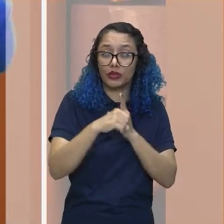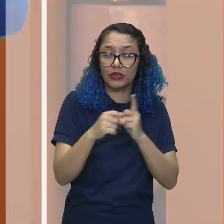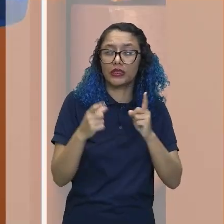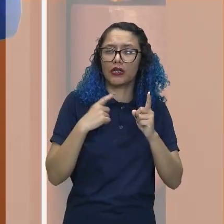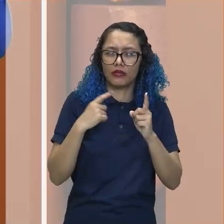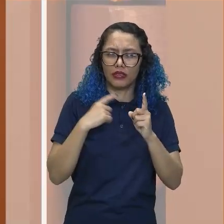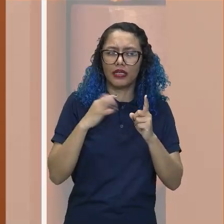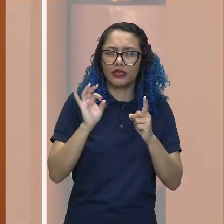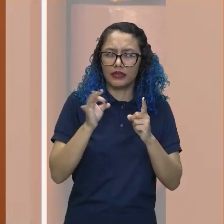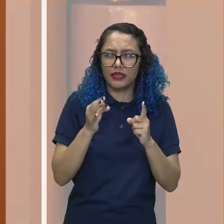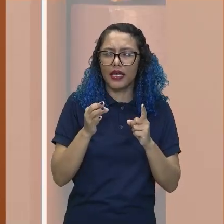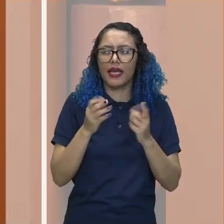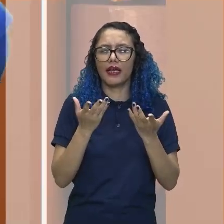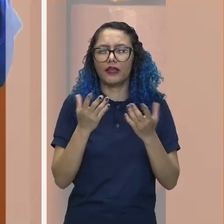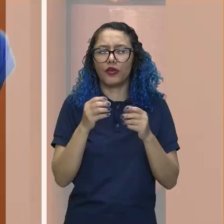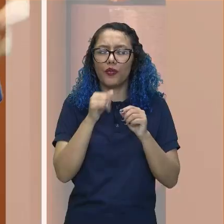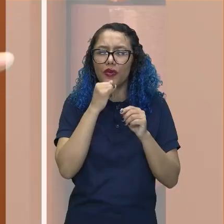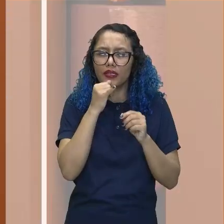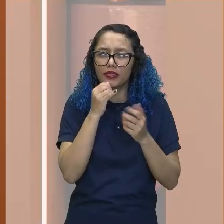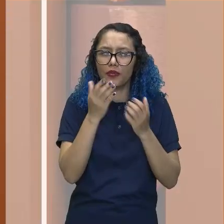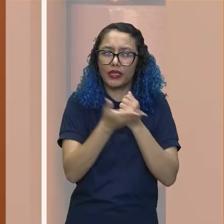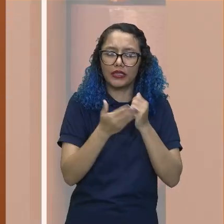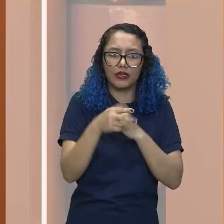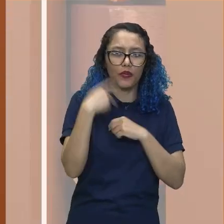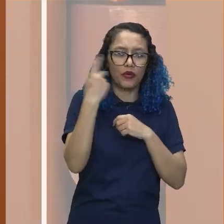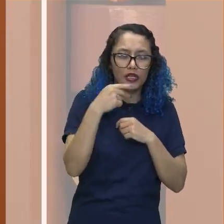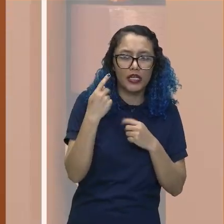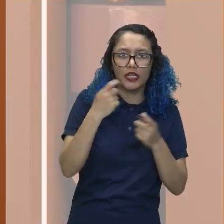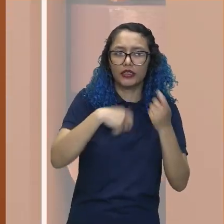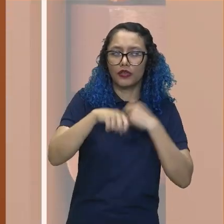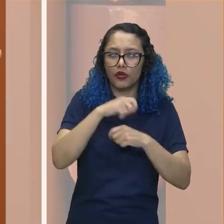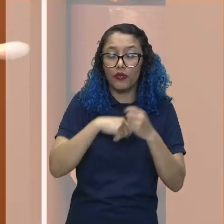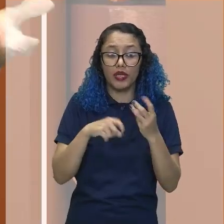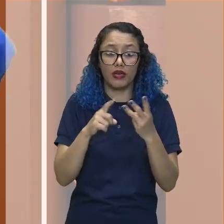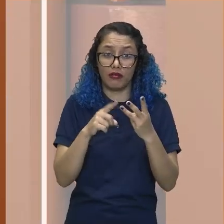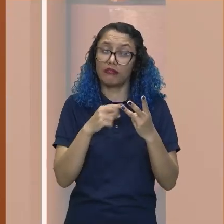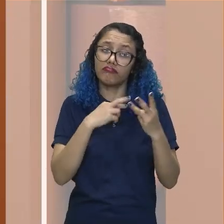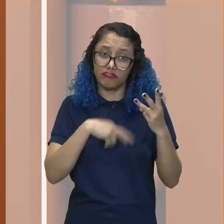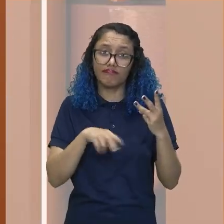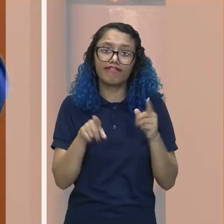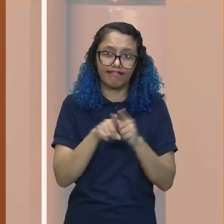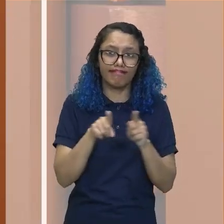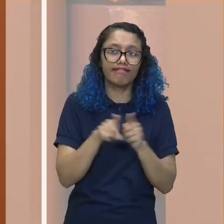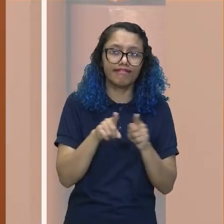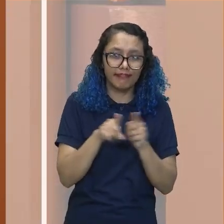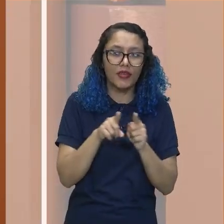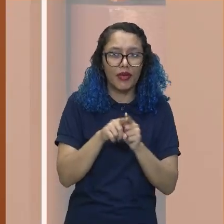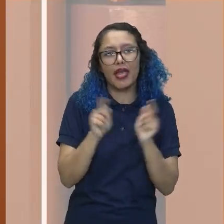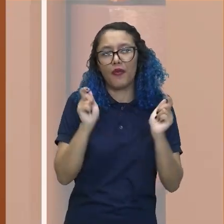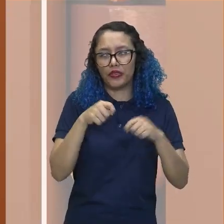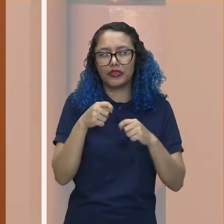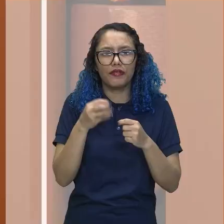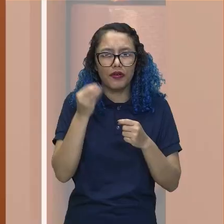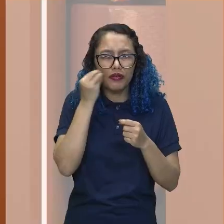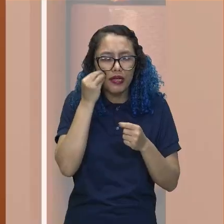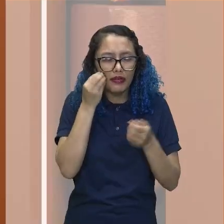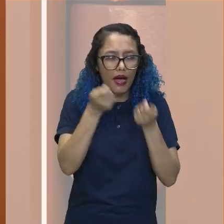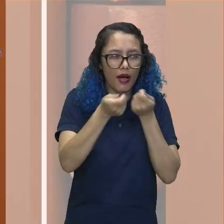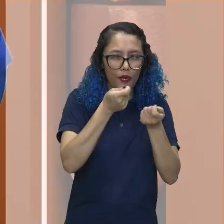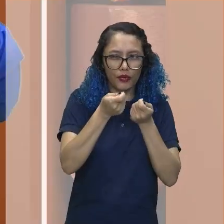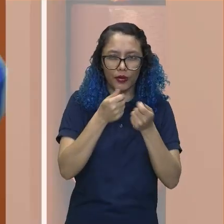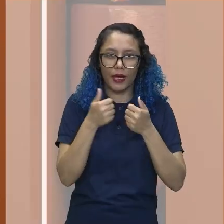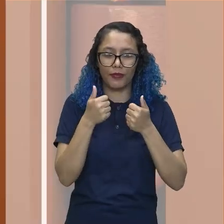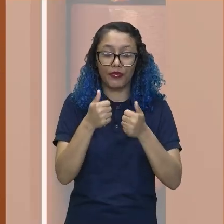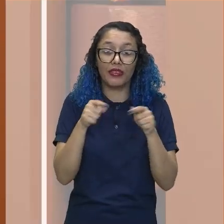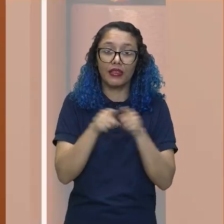né? Politicamente, economicamente e, por que não dizer também, religiosamente, tá bom? E